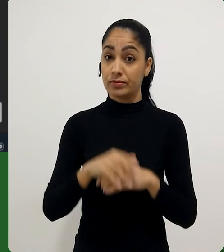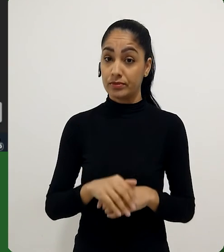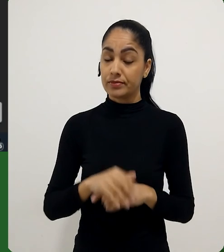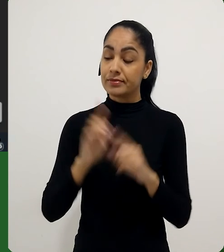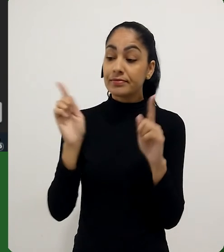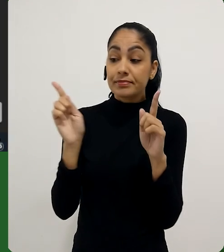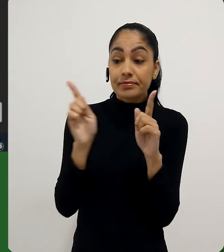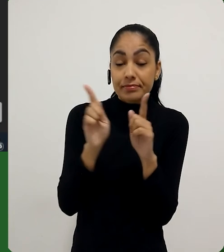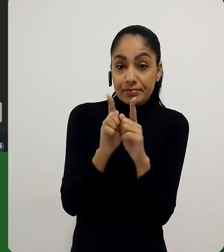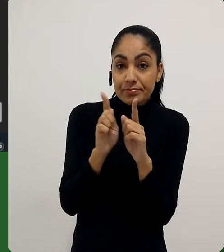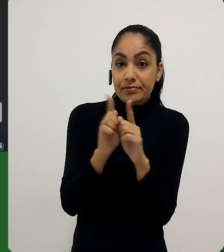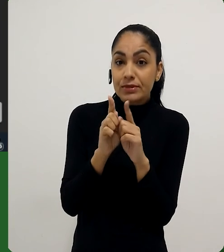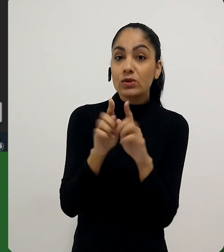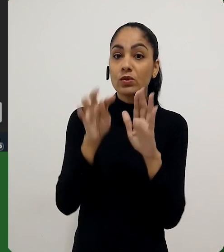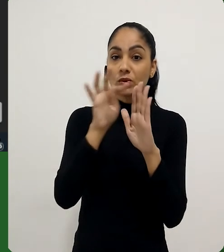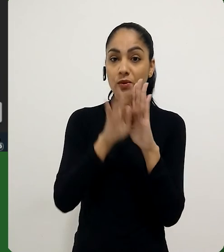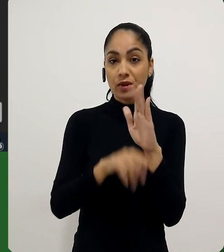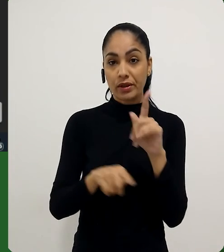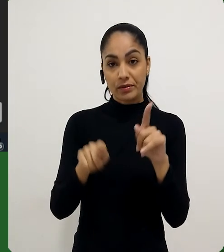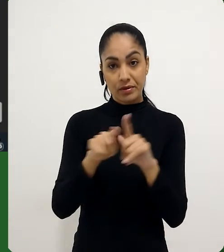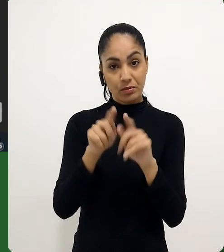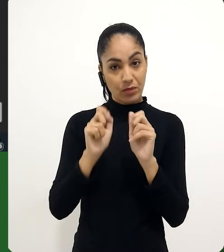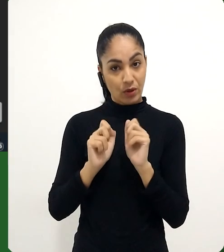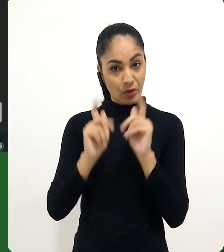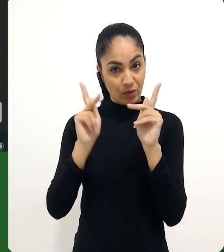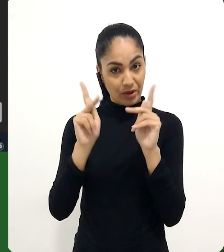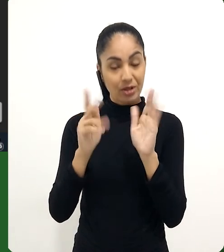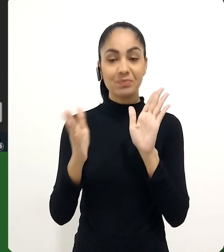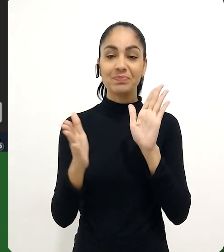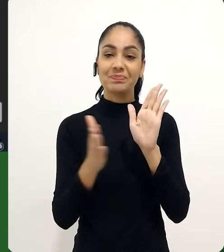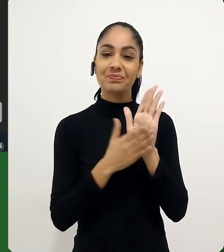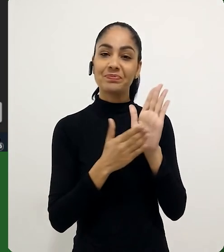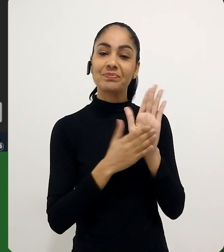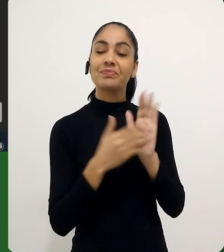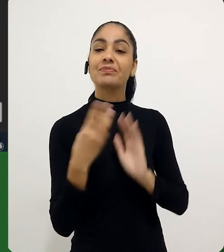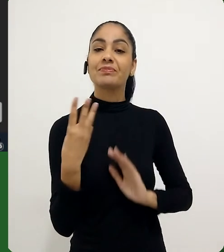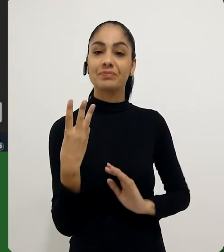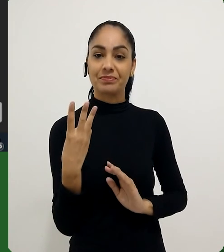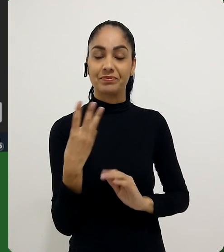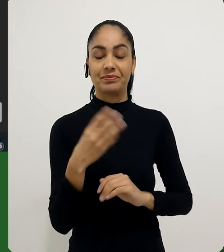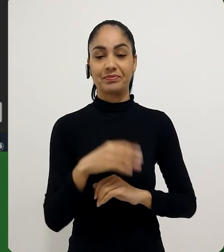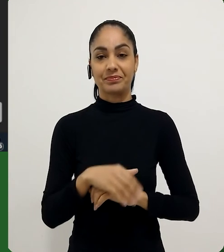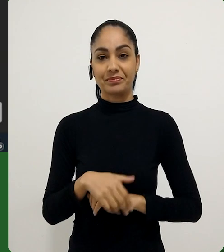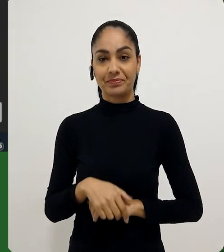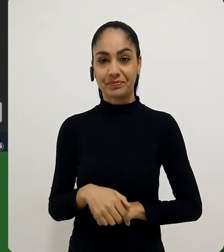para isso, né? E enxugar isso aí, ok?